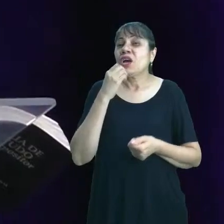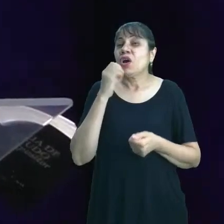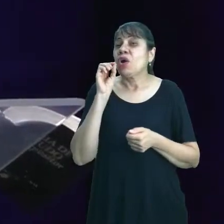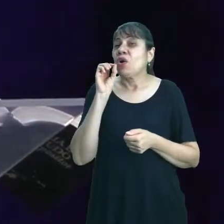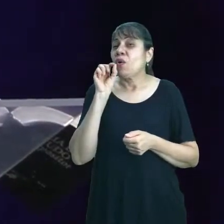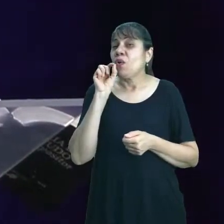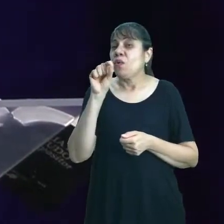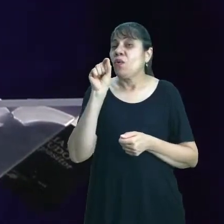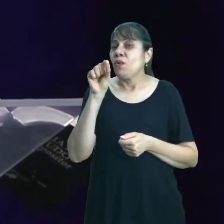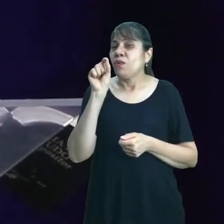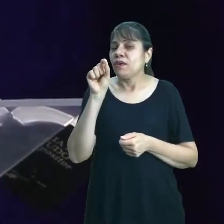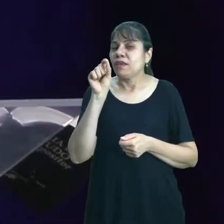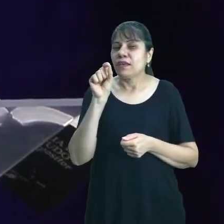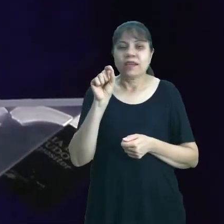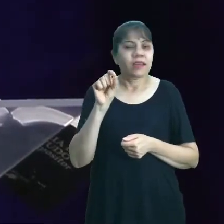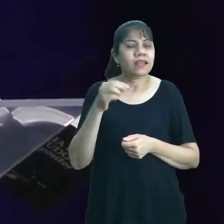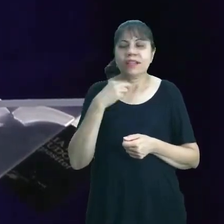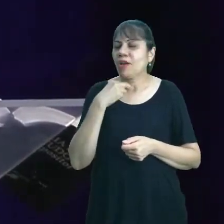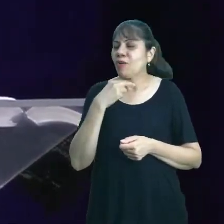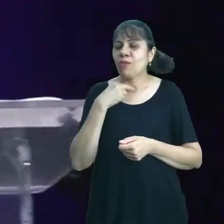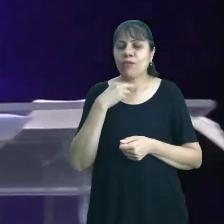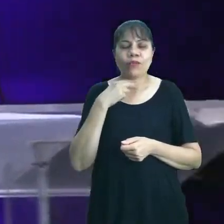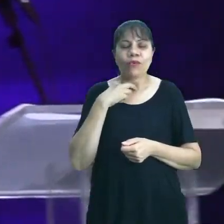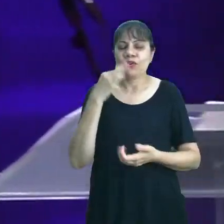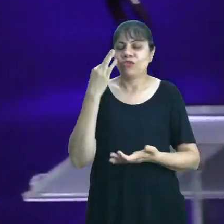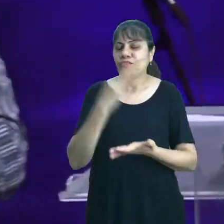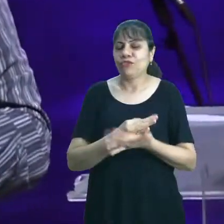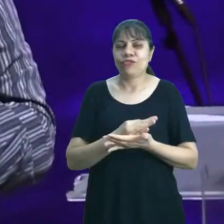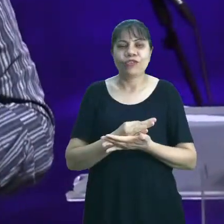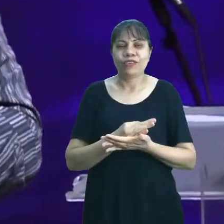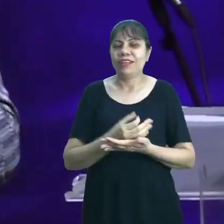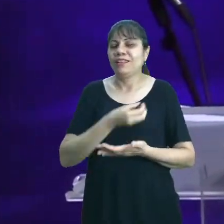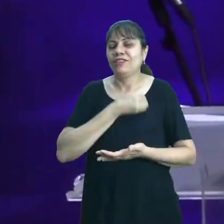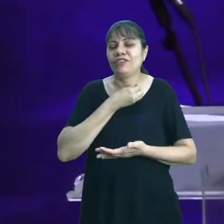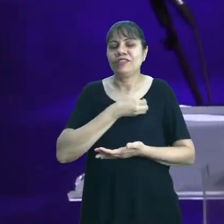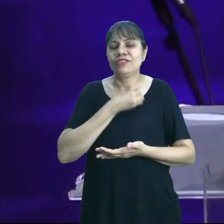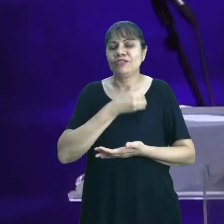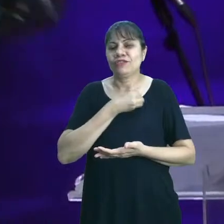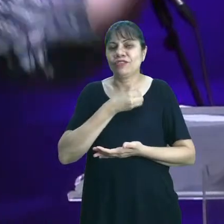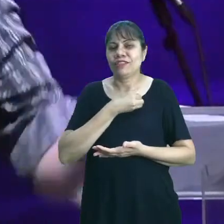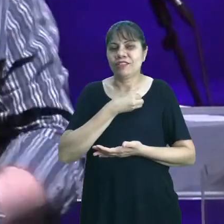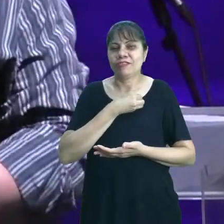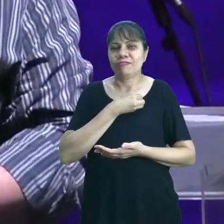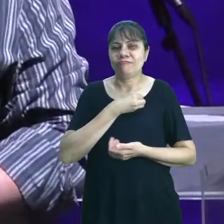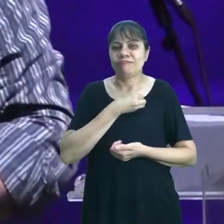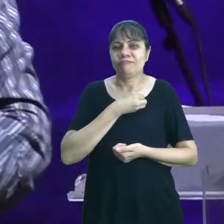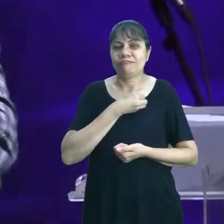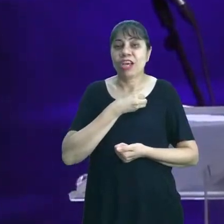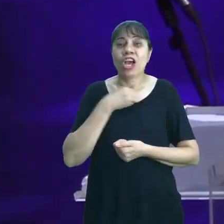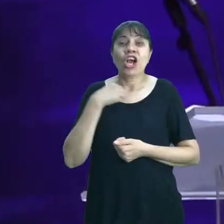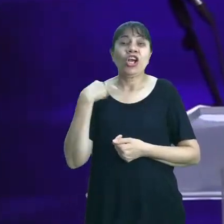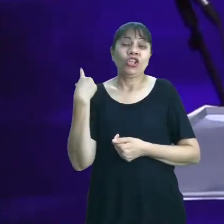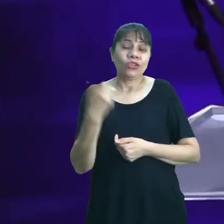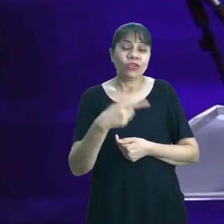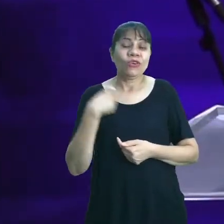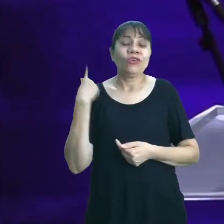você. O que não deve faltar em nossas vidas. Nós somos pessoas